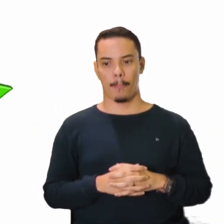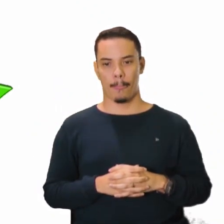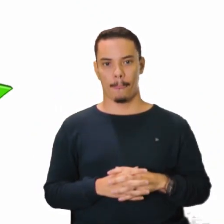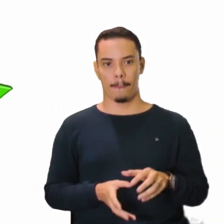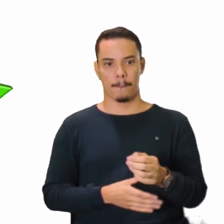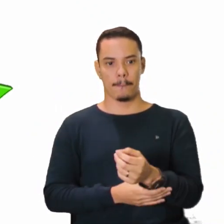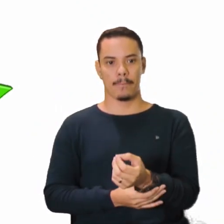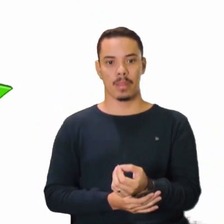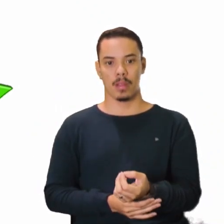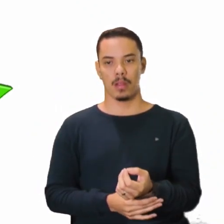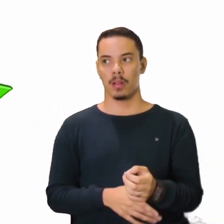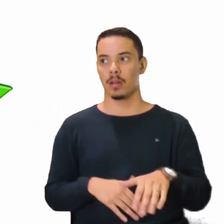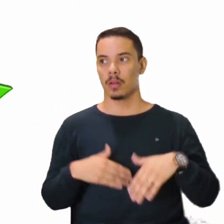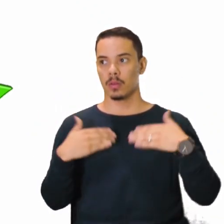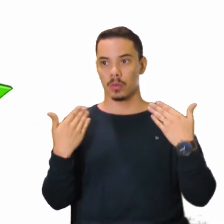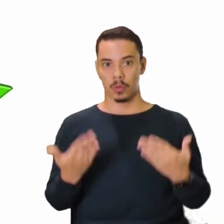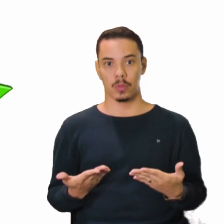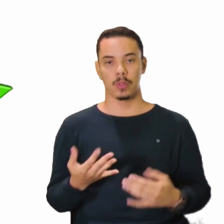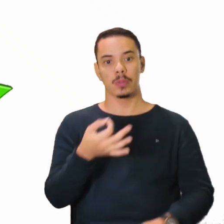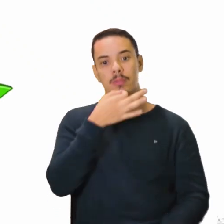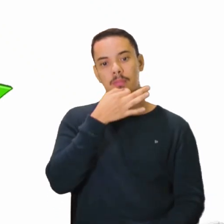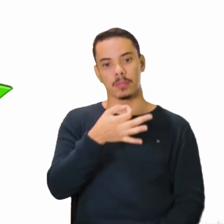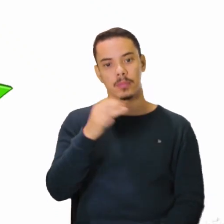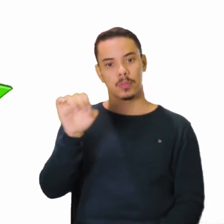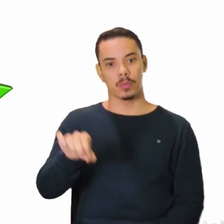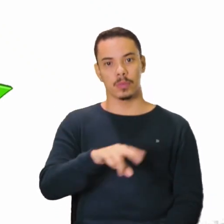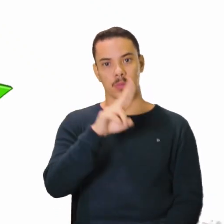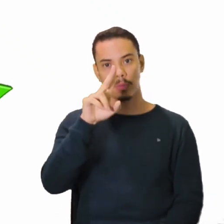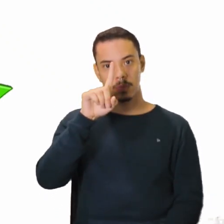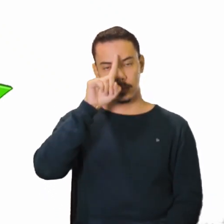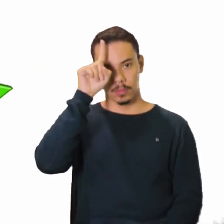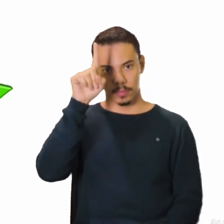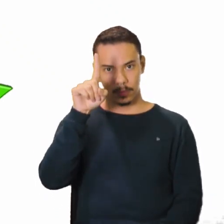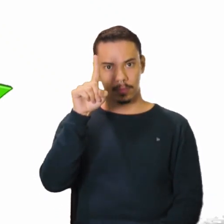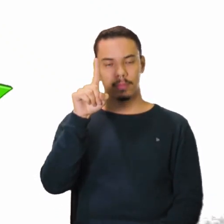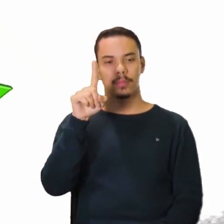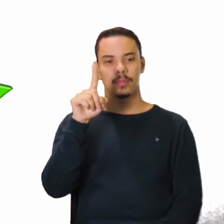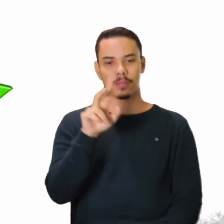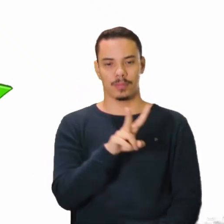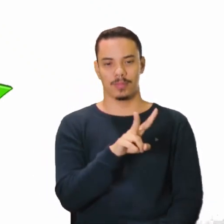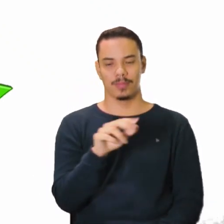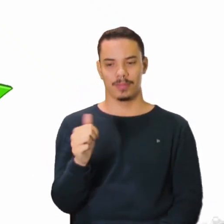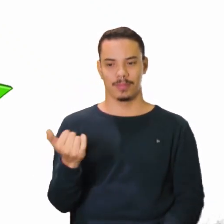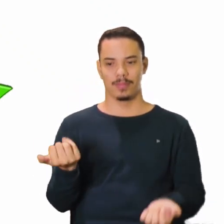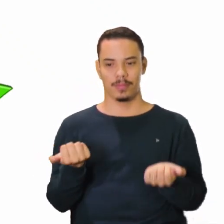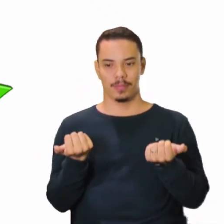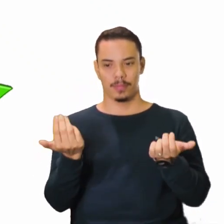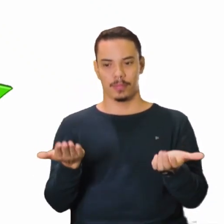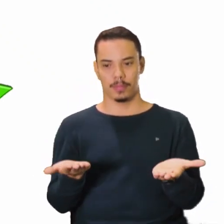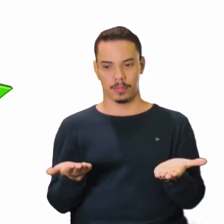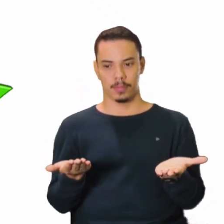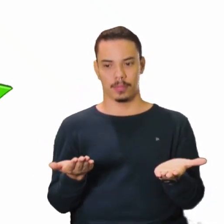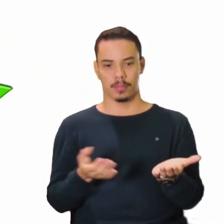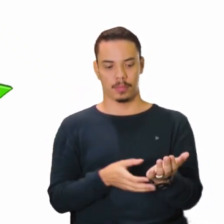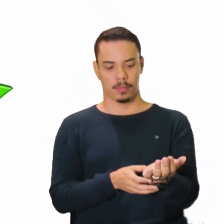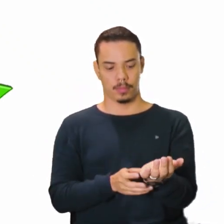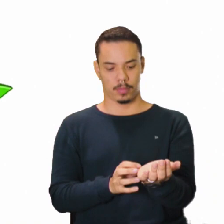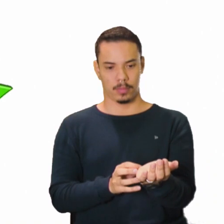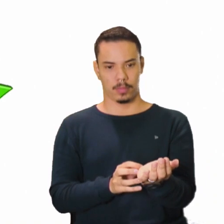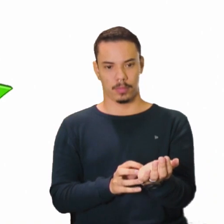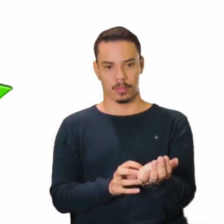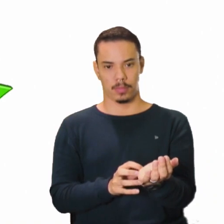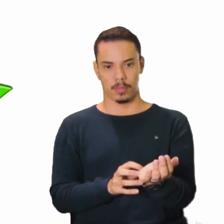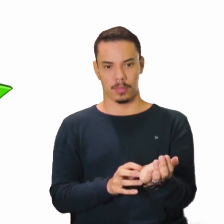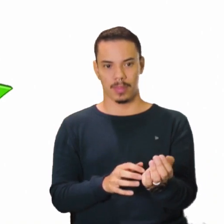que palpites, né, uma ideia, um palpite, ele vai aí ventar. Não